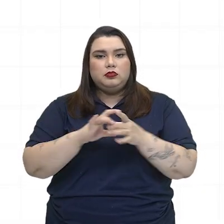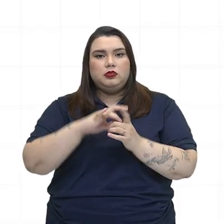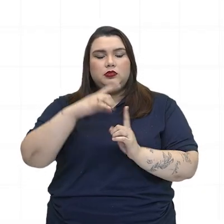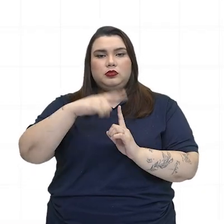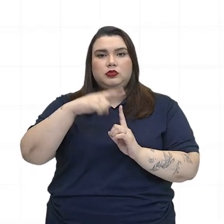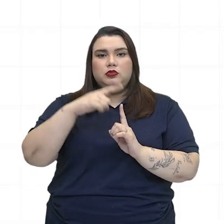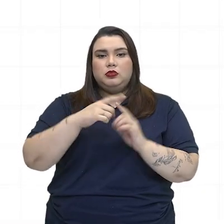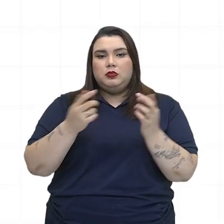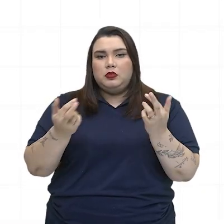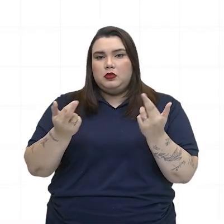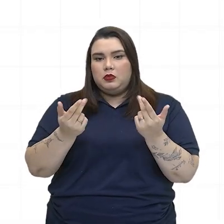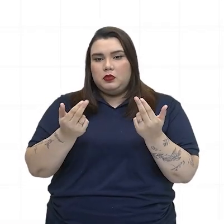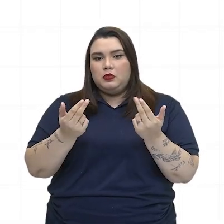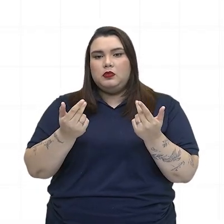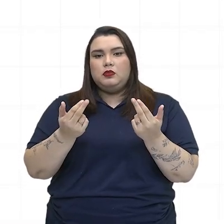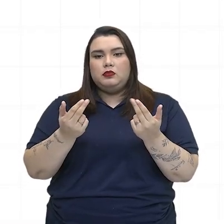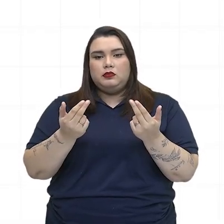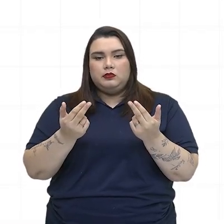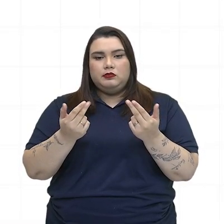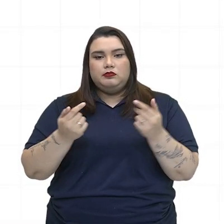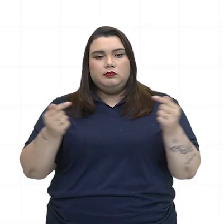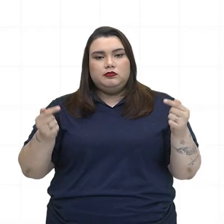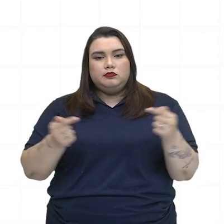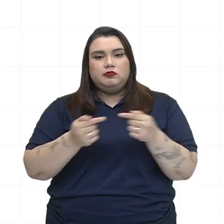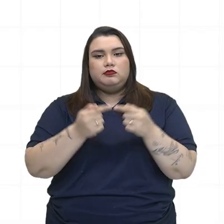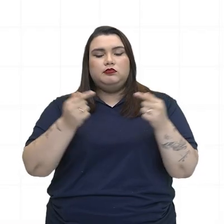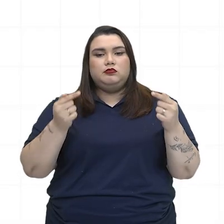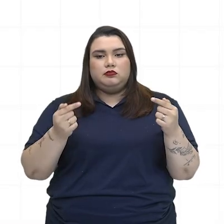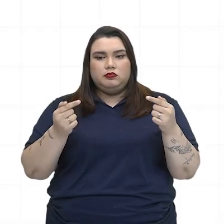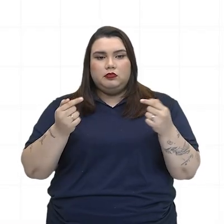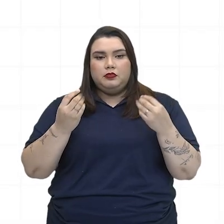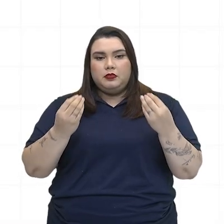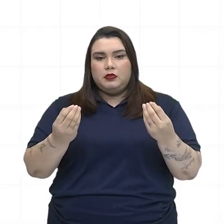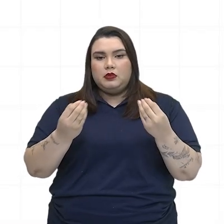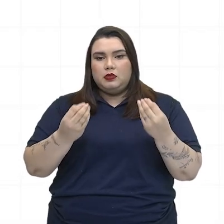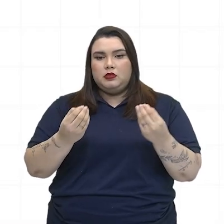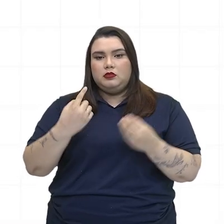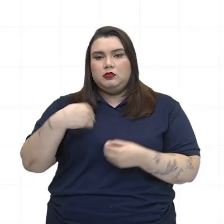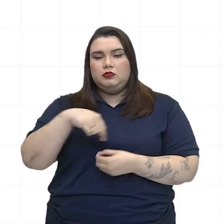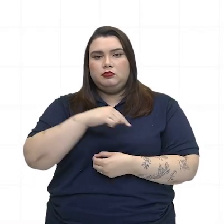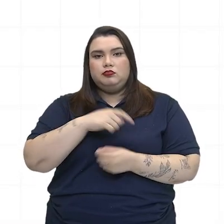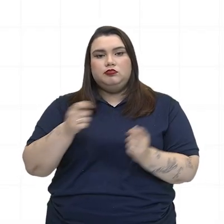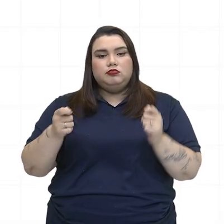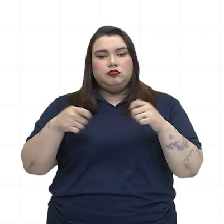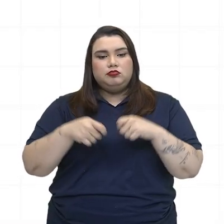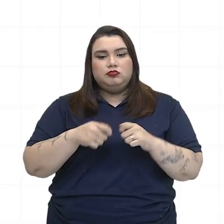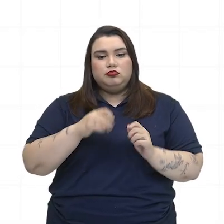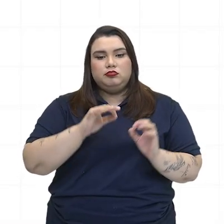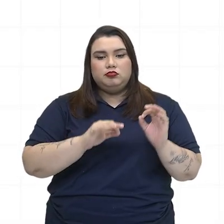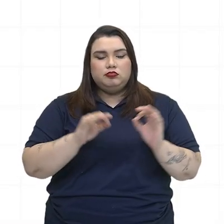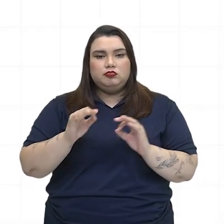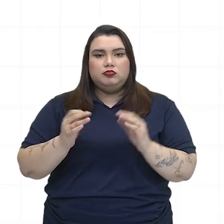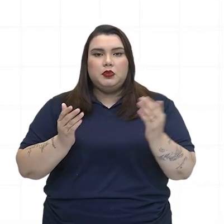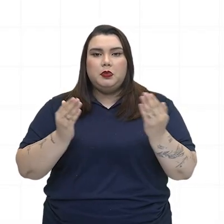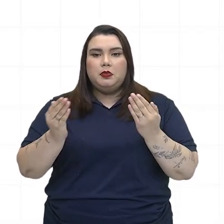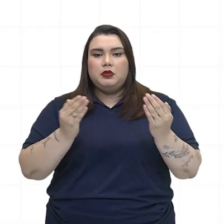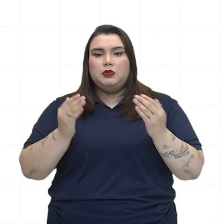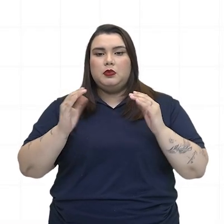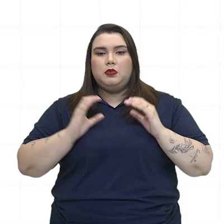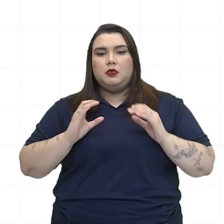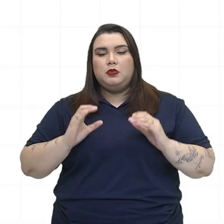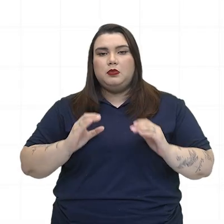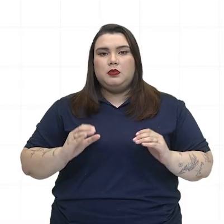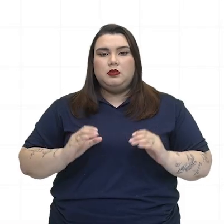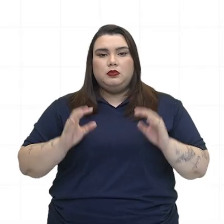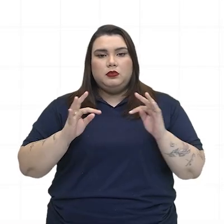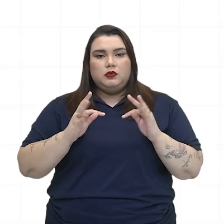formato, consistente e compatível, né, para que a gente possa trabalhar a comparação e o